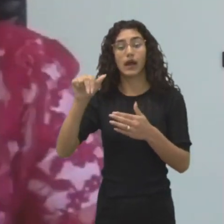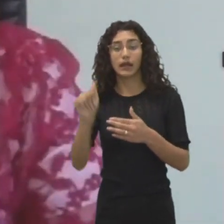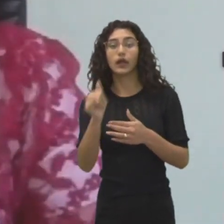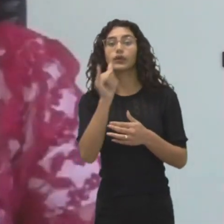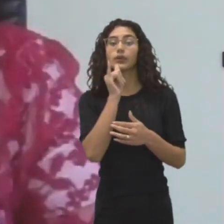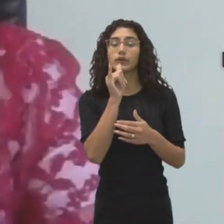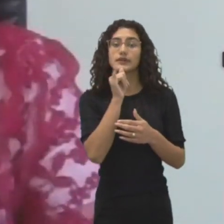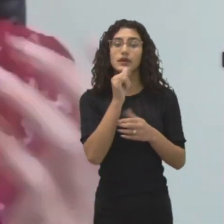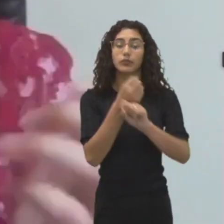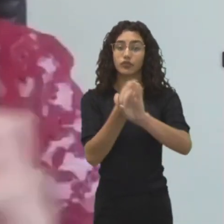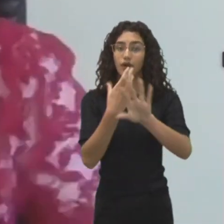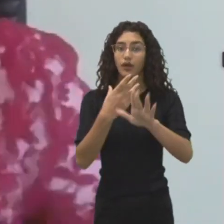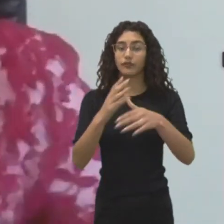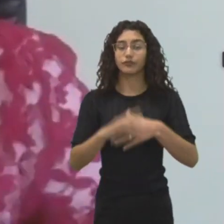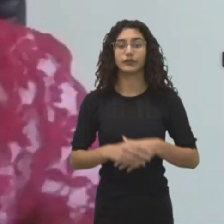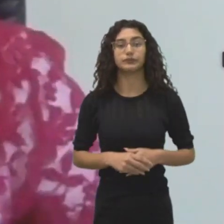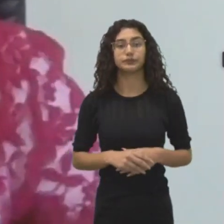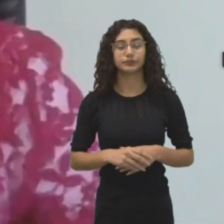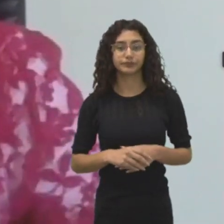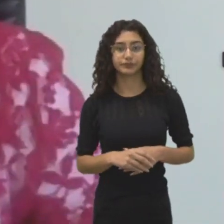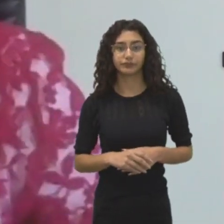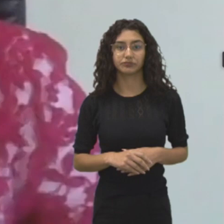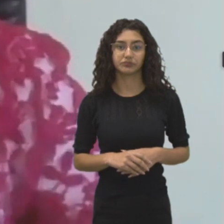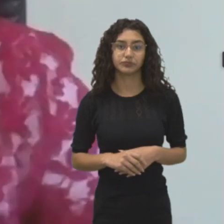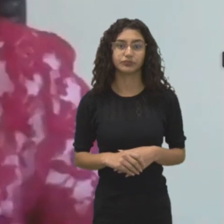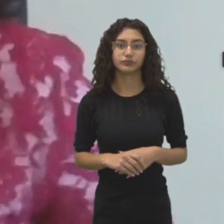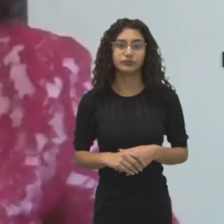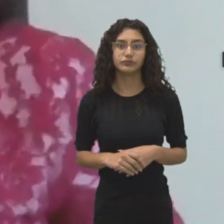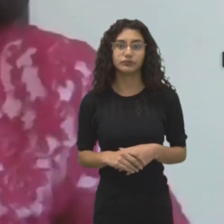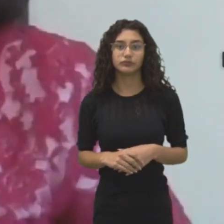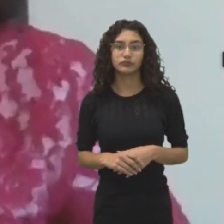exemplos de uma live. Produção?